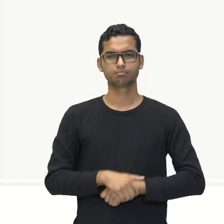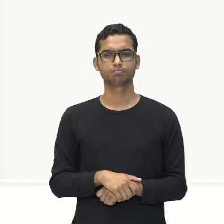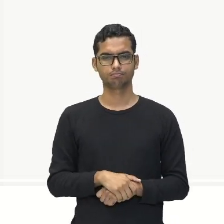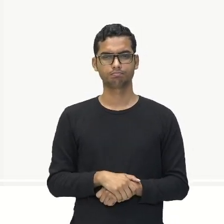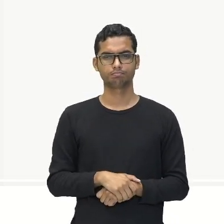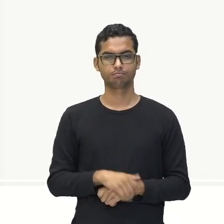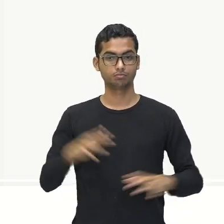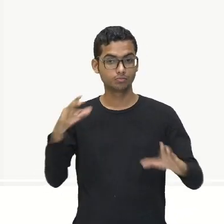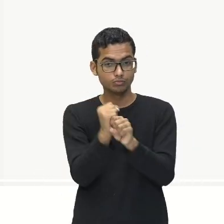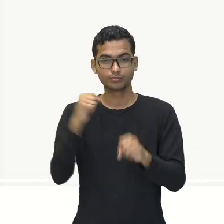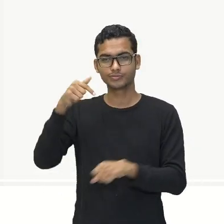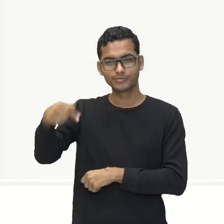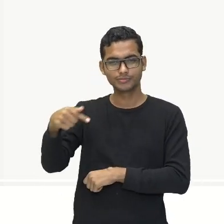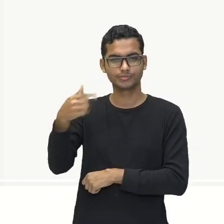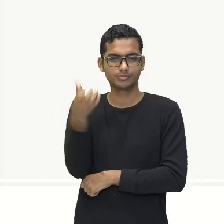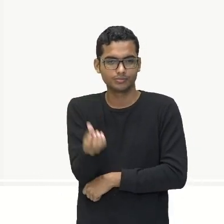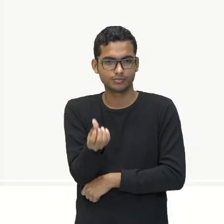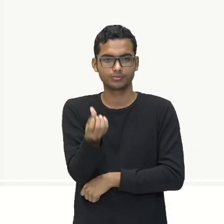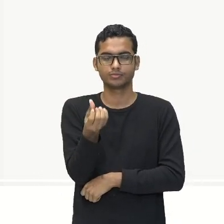768.